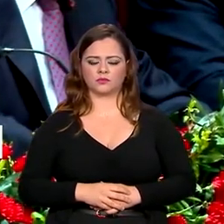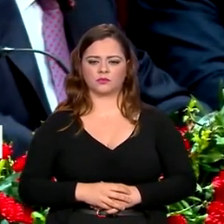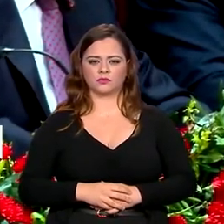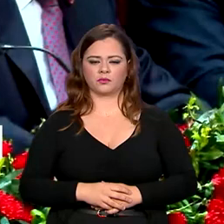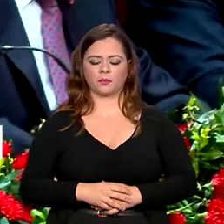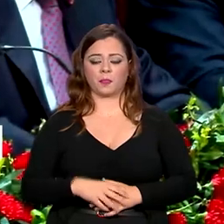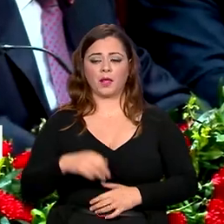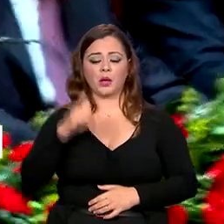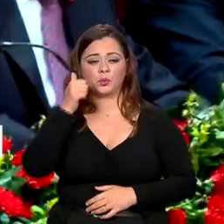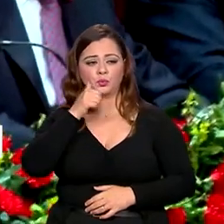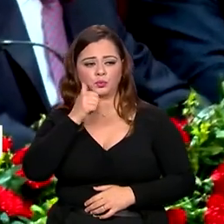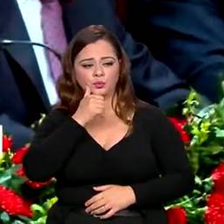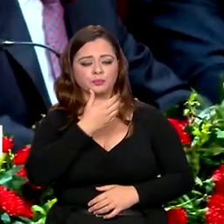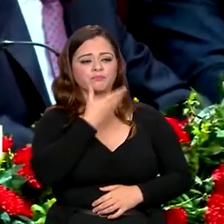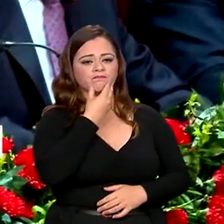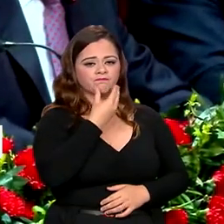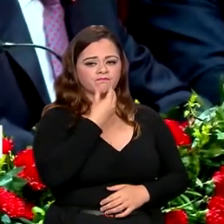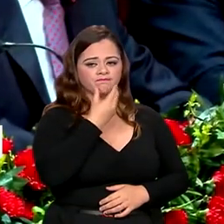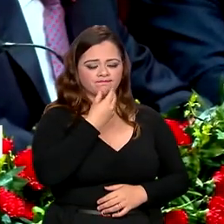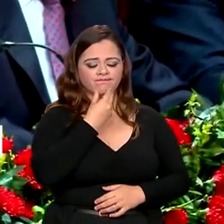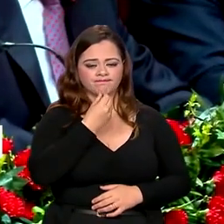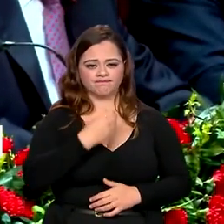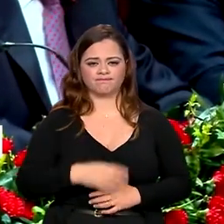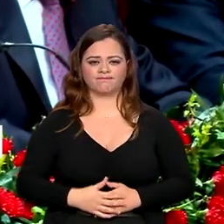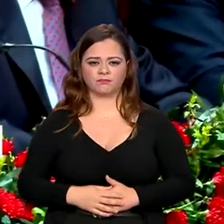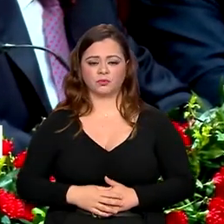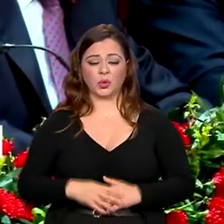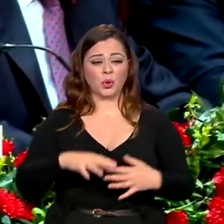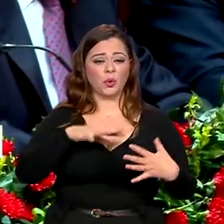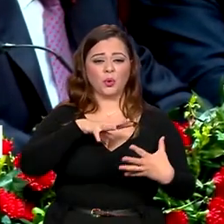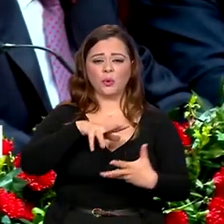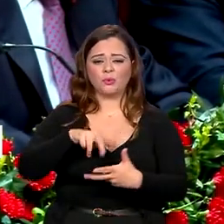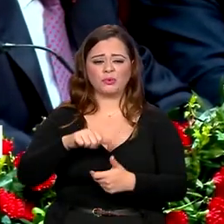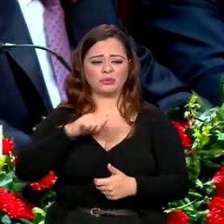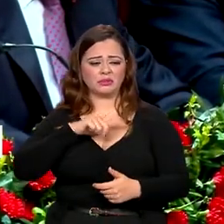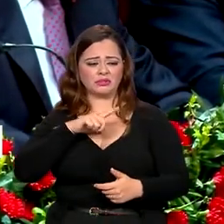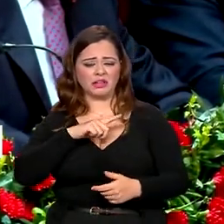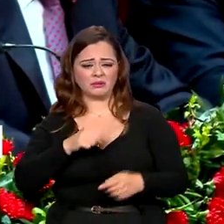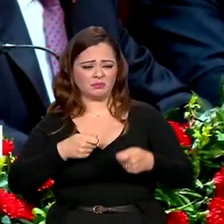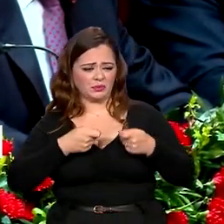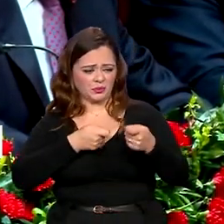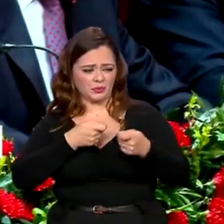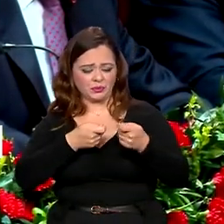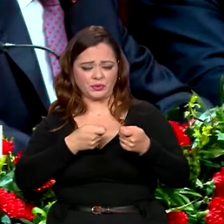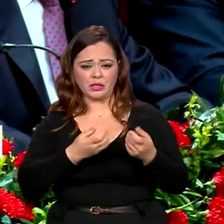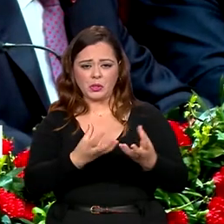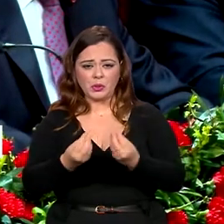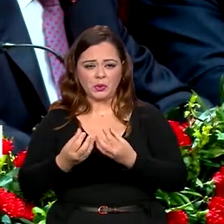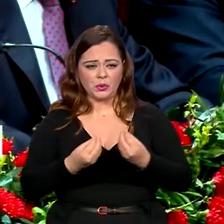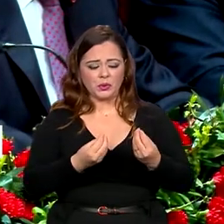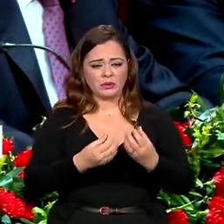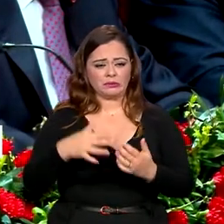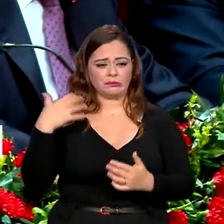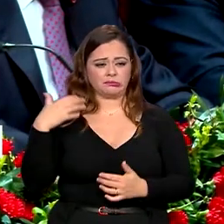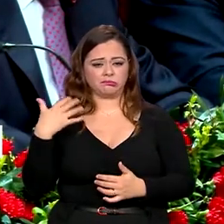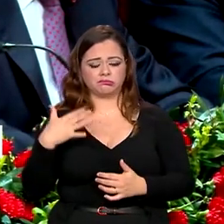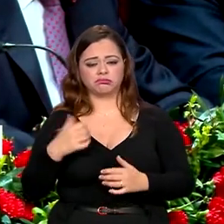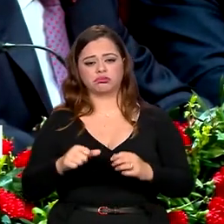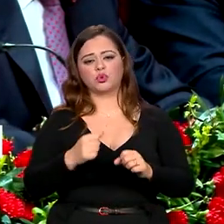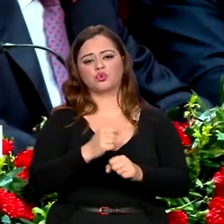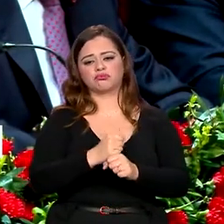Senhoras e senhores, o mundo tem enfrentado múltiplas crises nas últimas duas